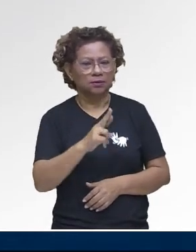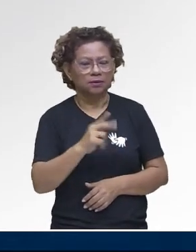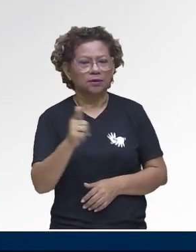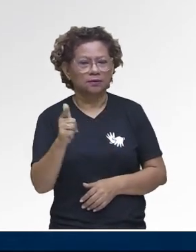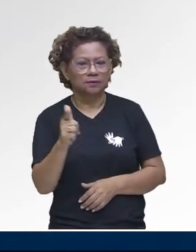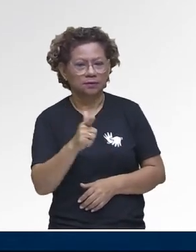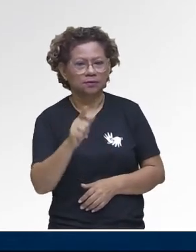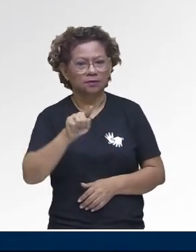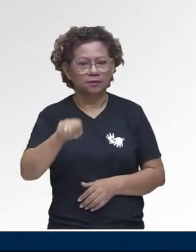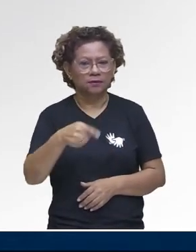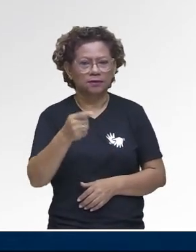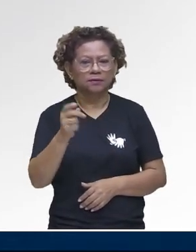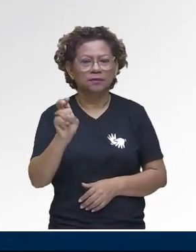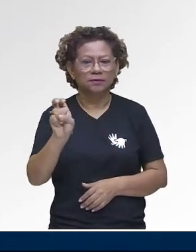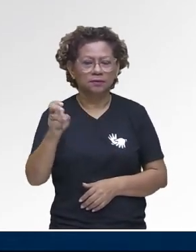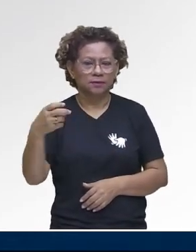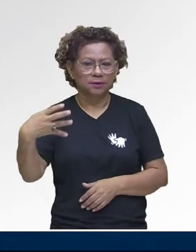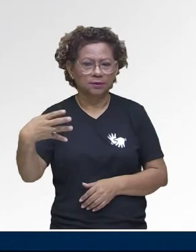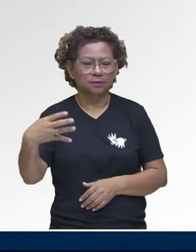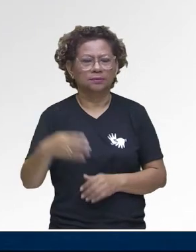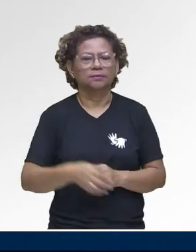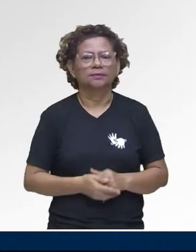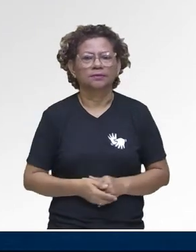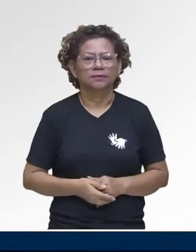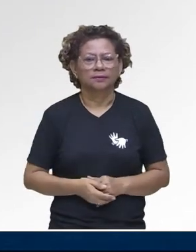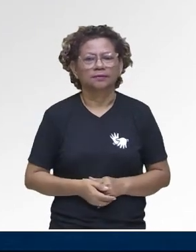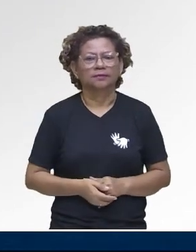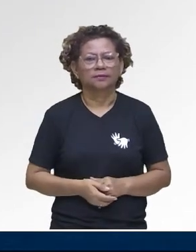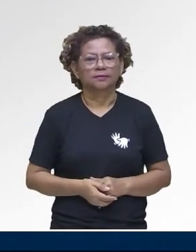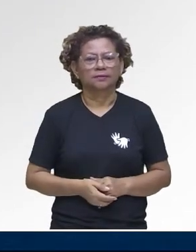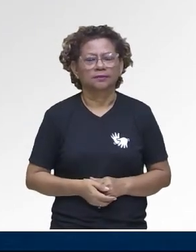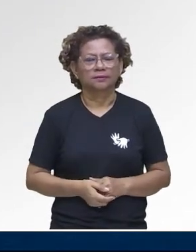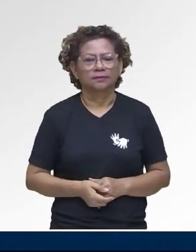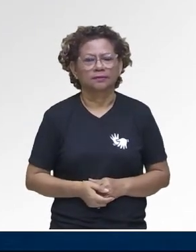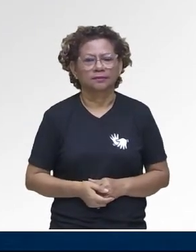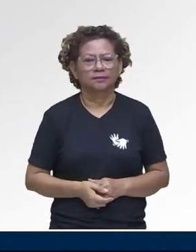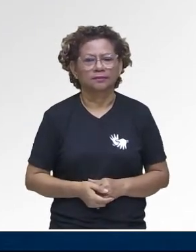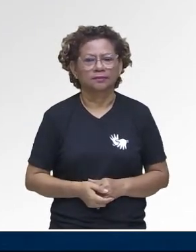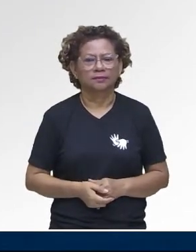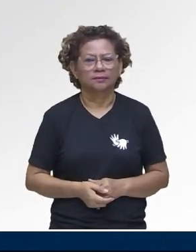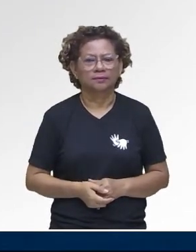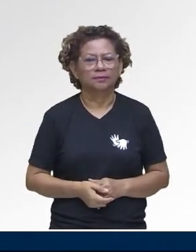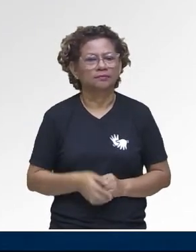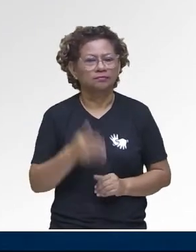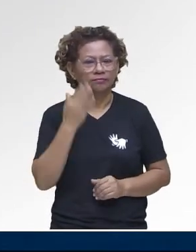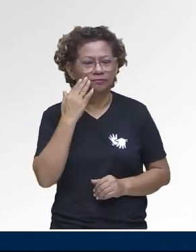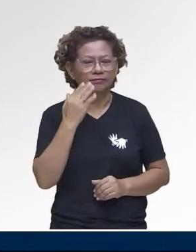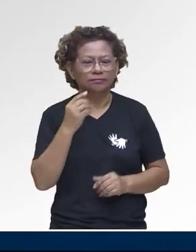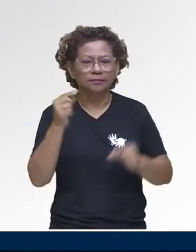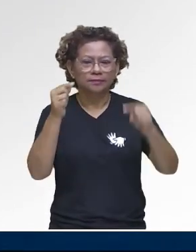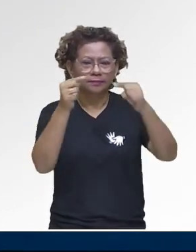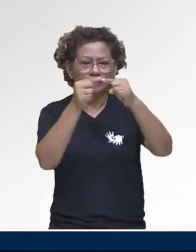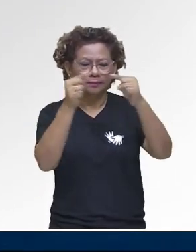para vocês, olha. Letra A, letra A, letra B